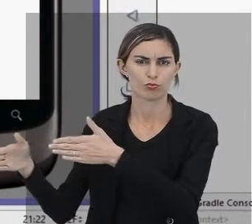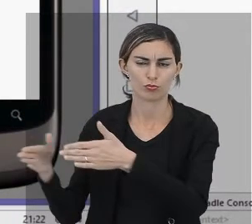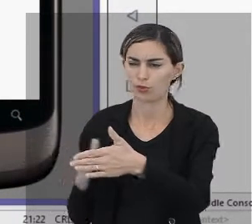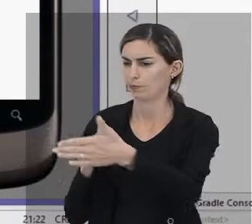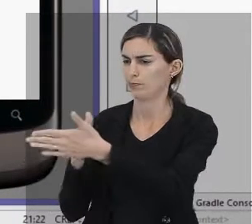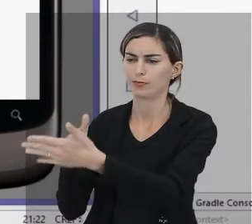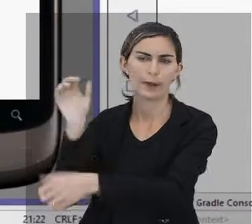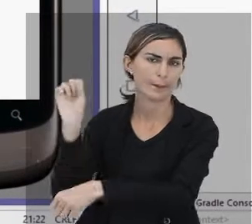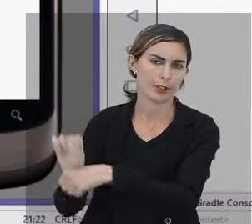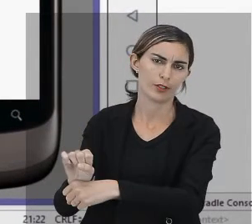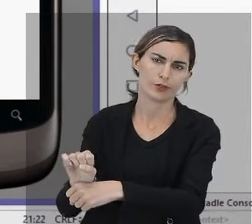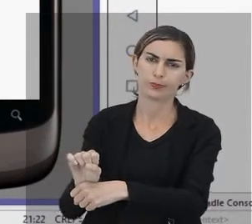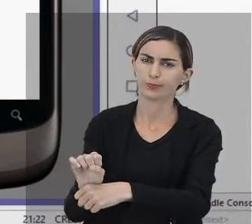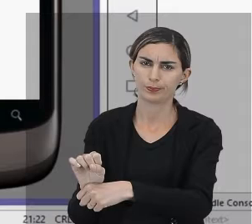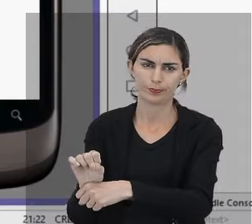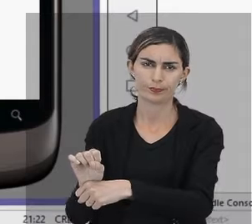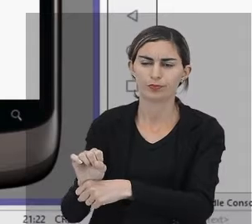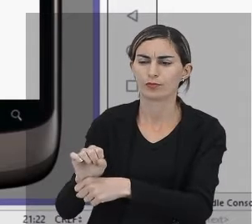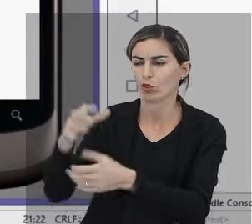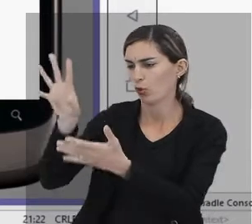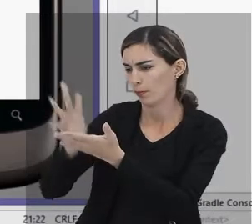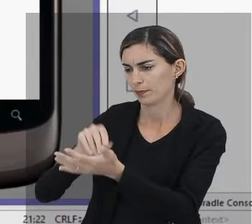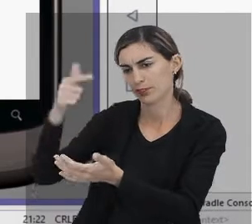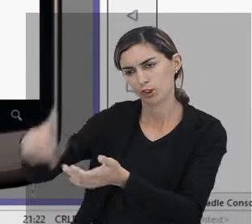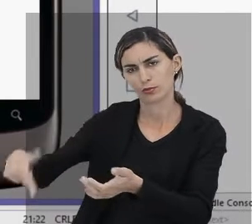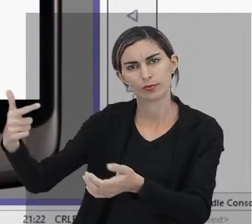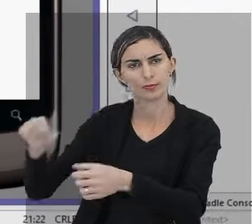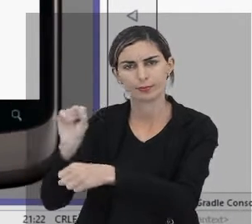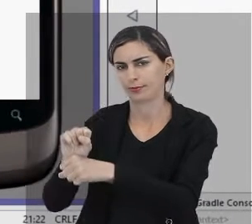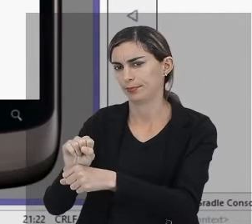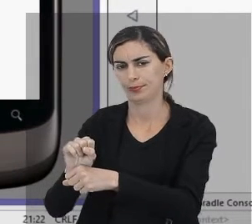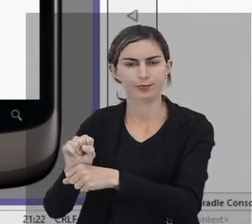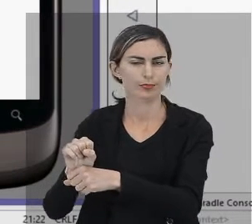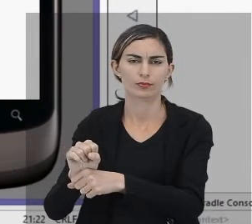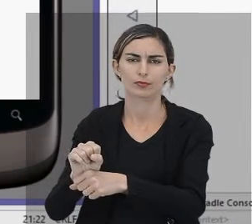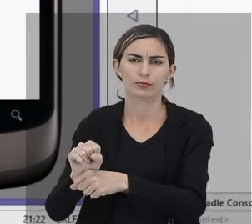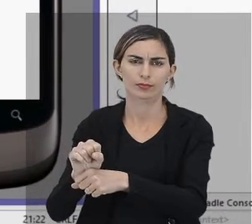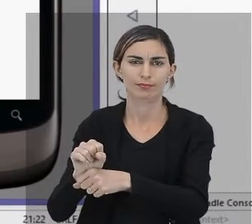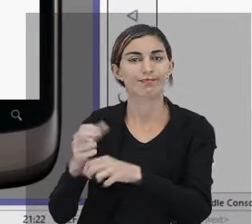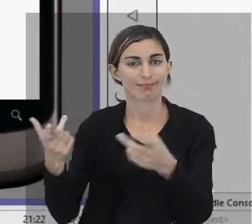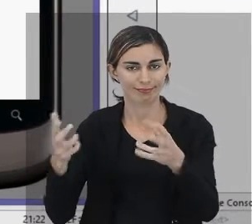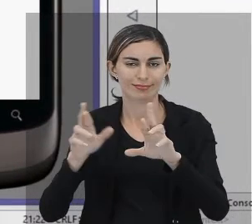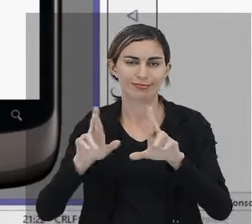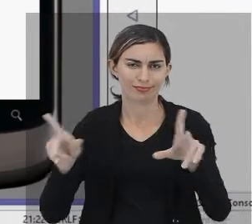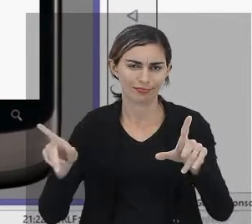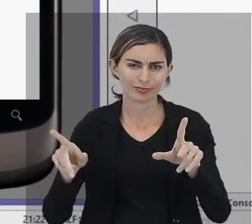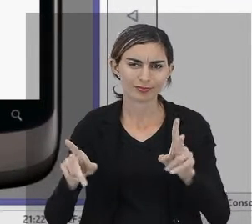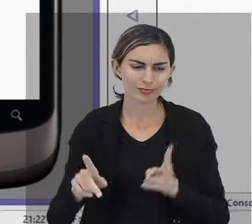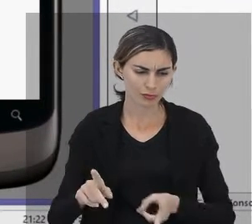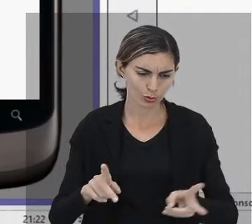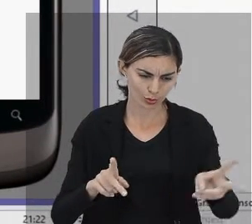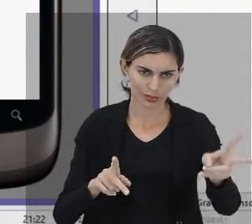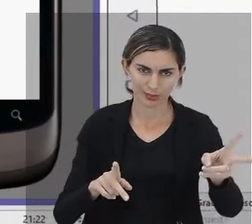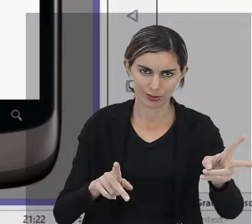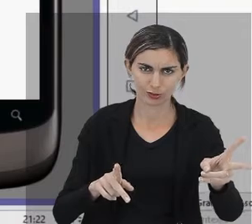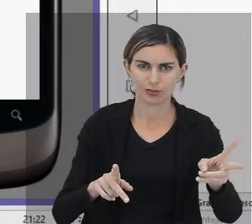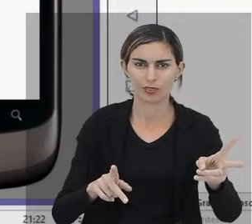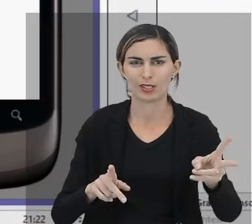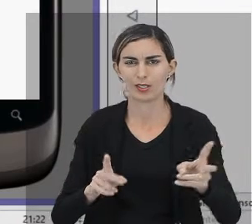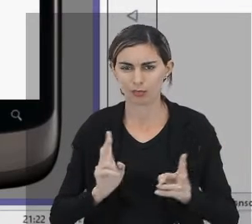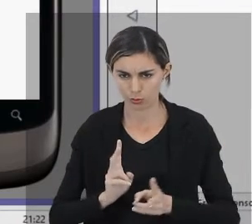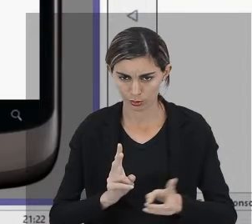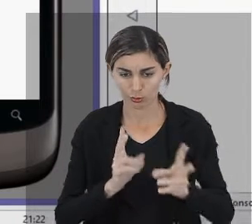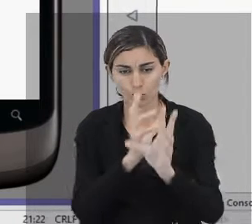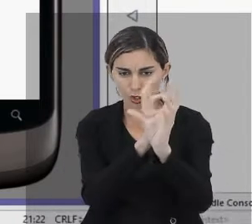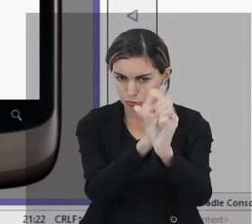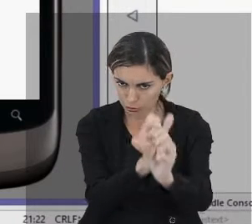ele impediu, ele parou as repetições. Certo? Então, essa daí é a diferença entre o continue e o break. O continue, ele